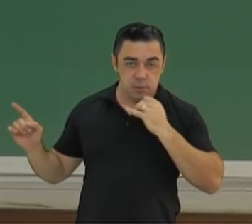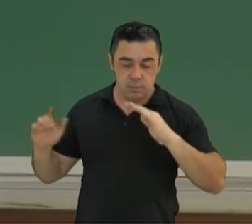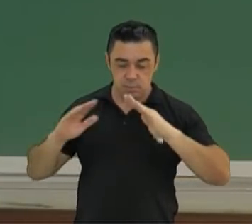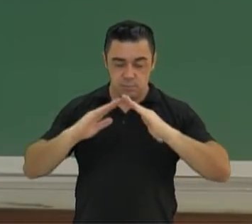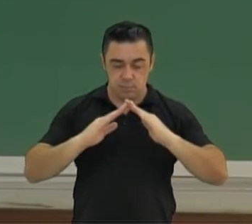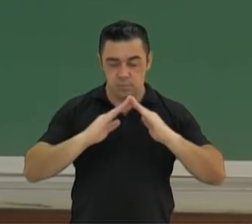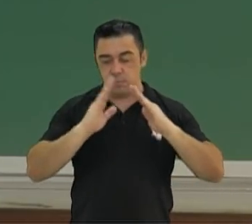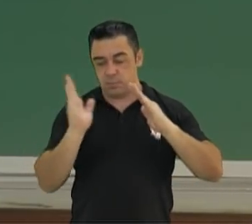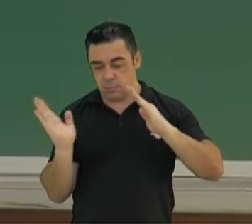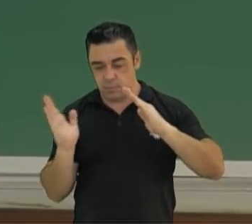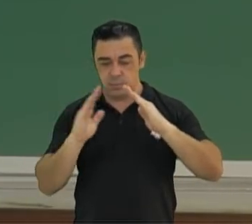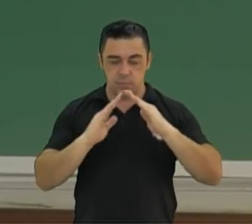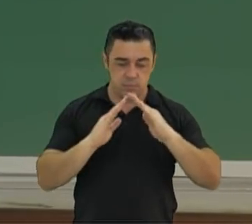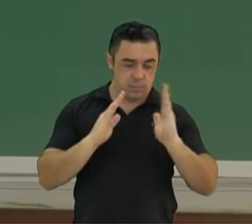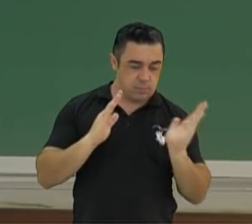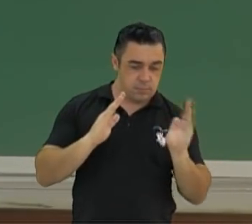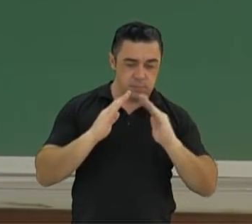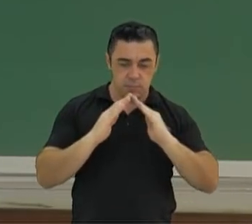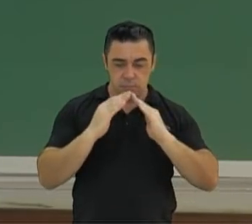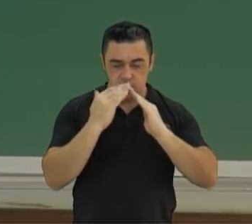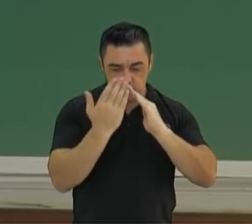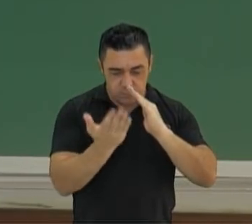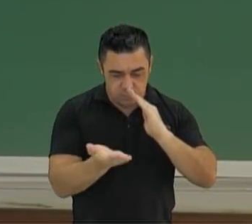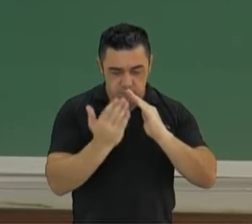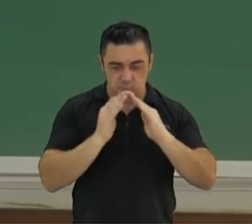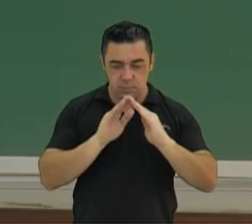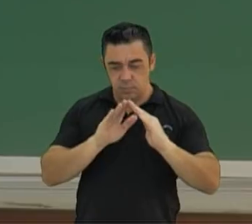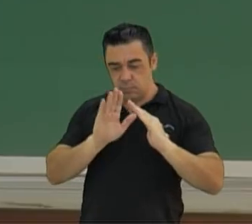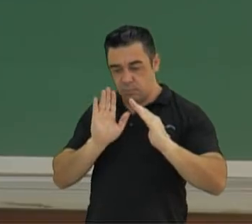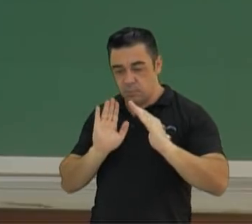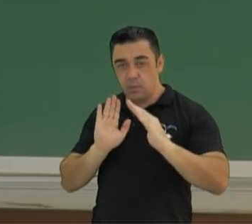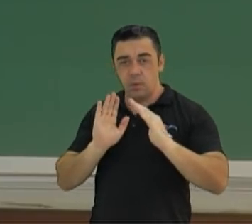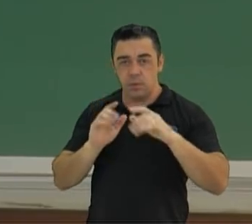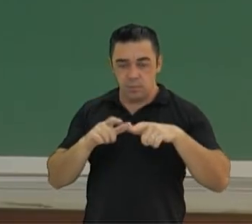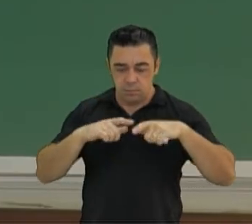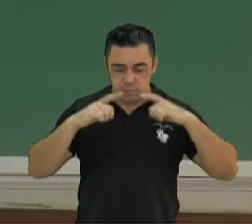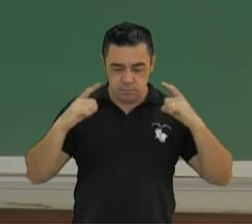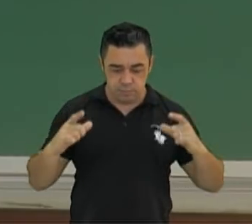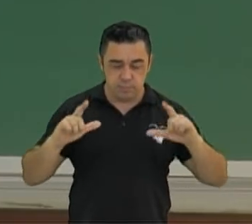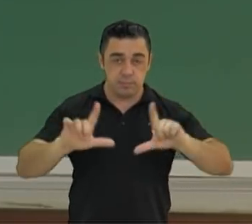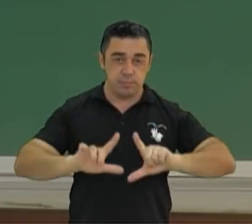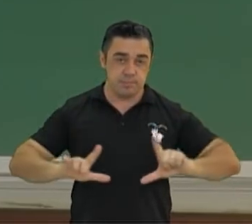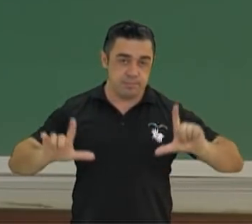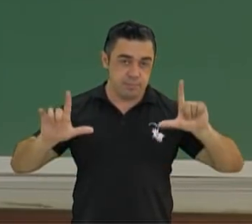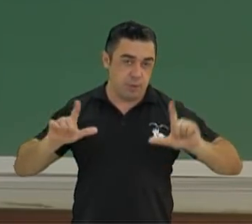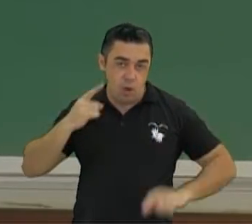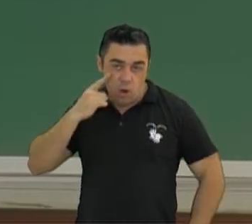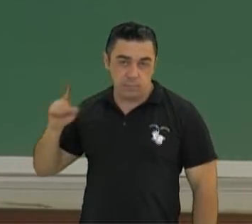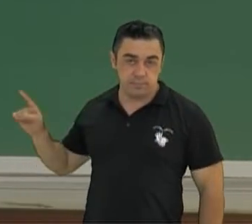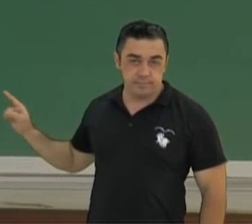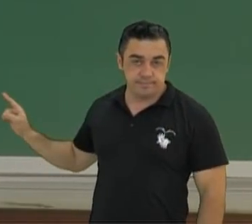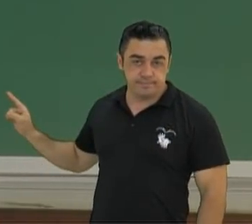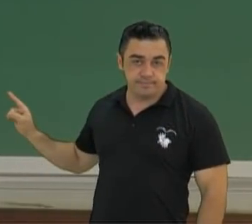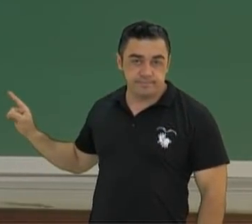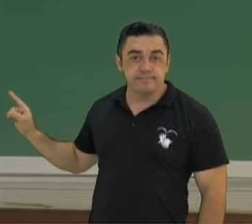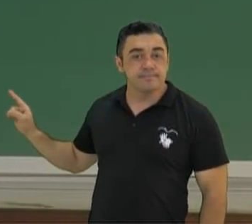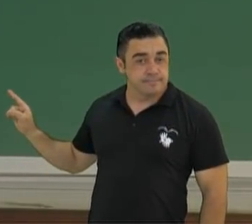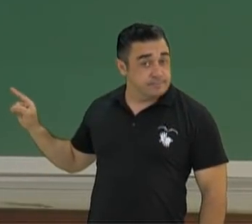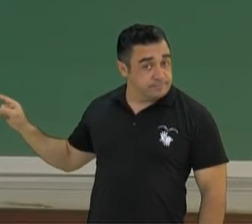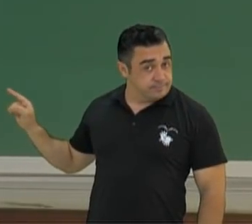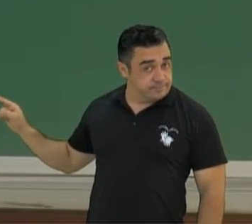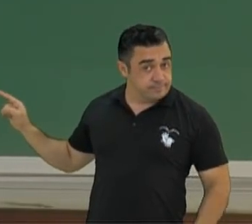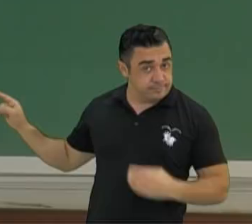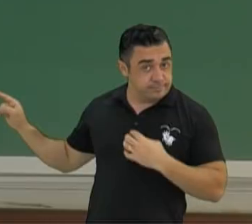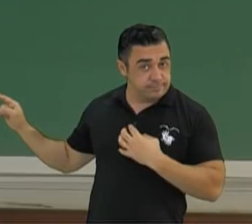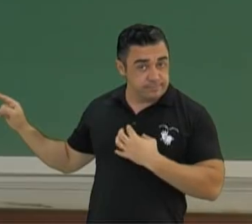e eu desmontar essa caixa, eu abrir ela, então o que a gente vai encontrar? Nós vamos encontrar esta